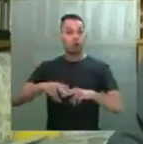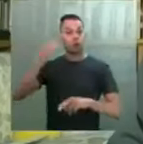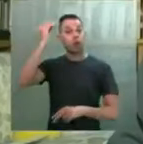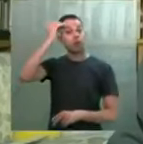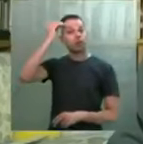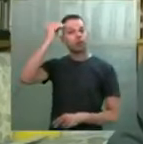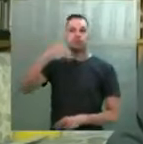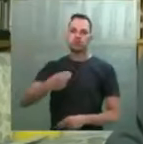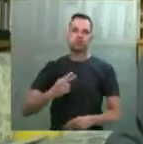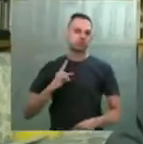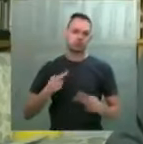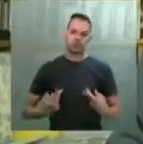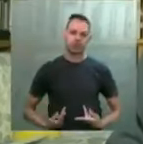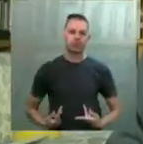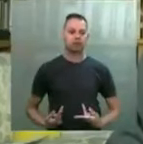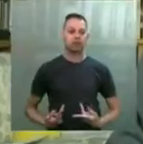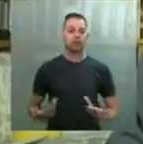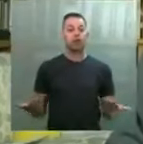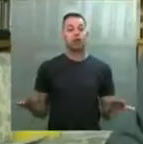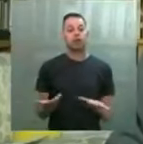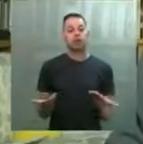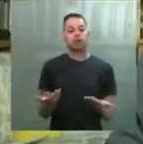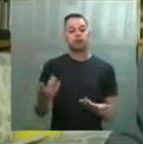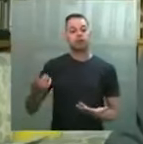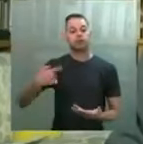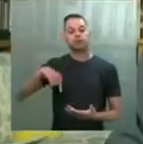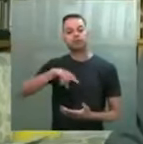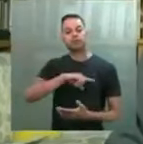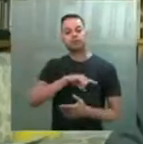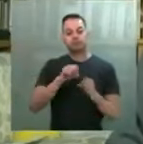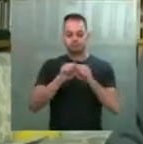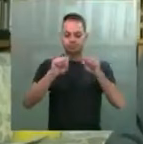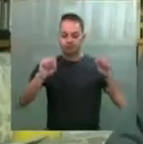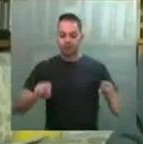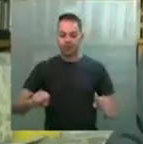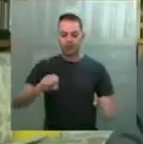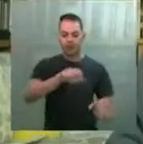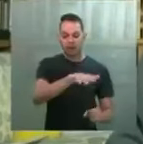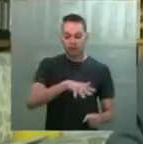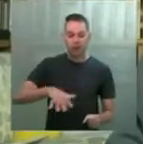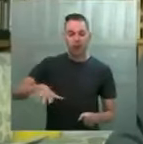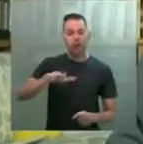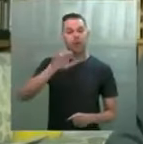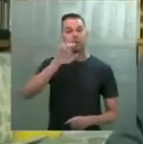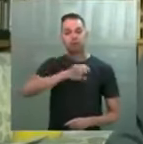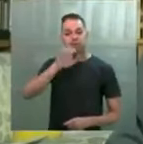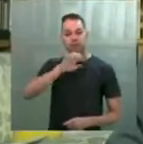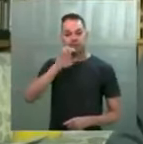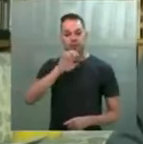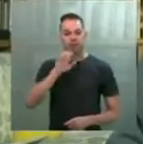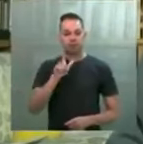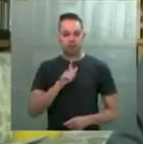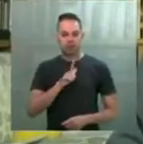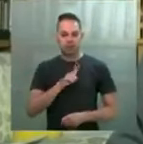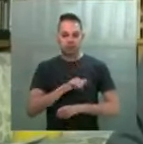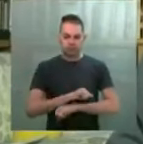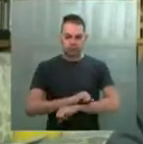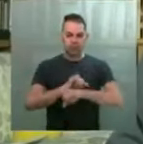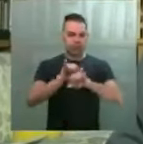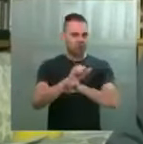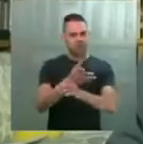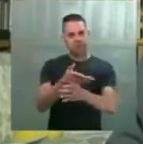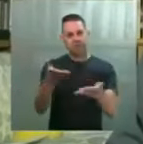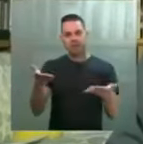E o que nós temos hoje? Nós nos deparamos com um sistema global de emergência. E gostaria então de falar com vocês